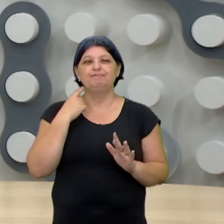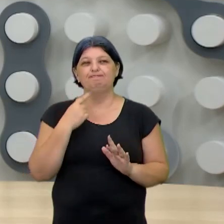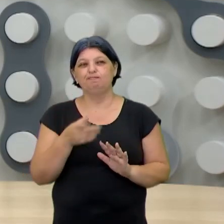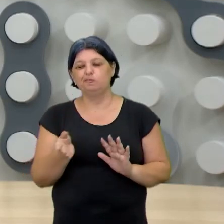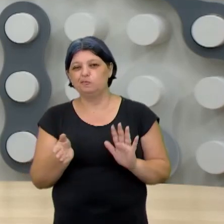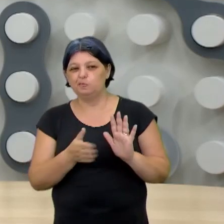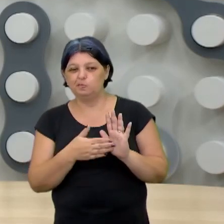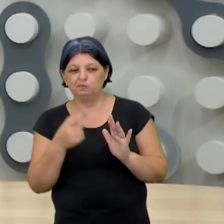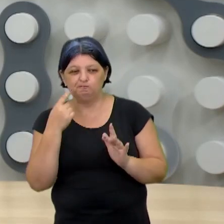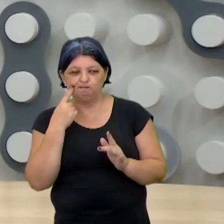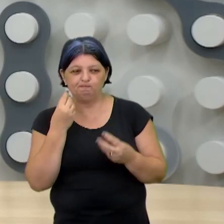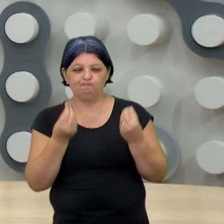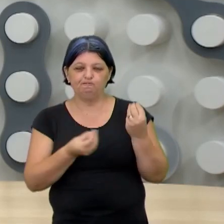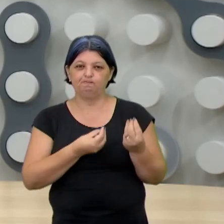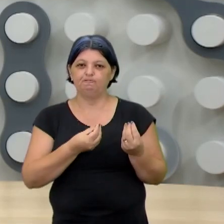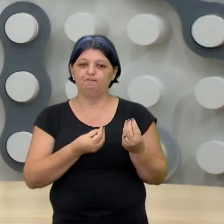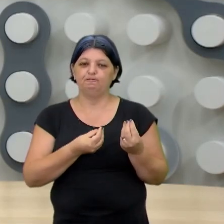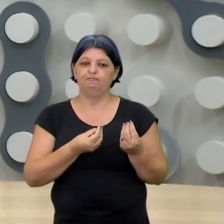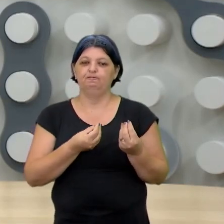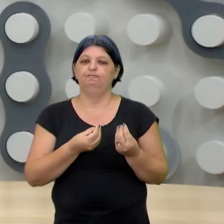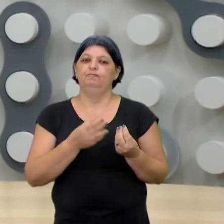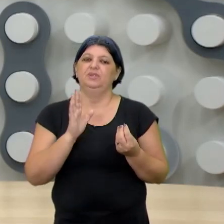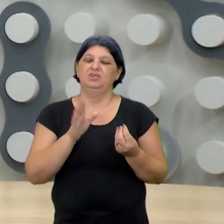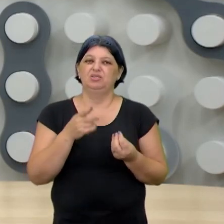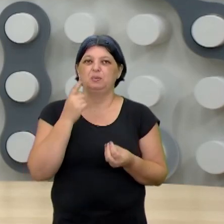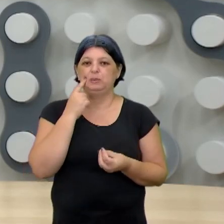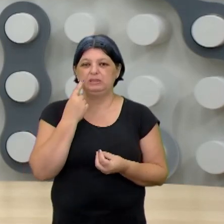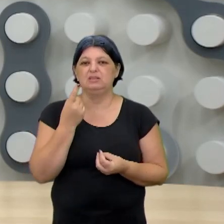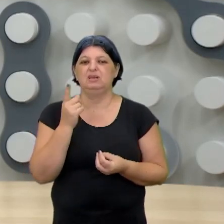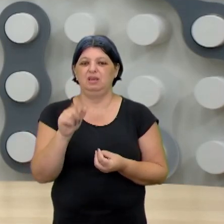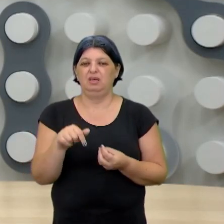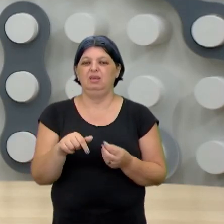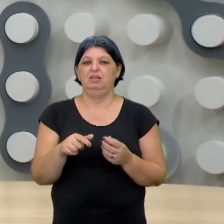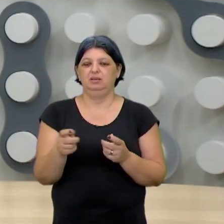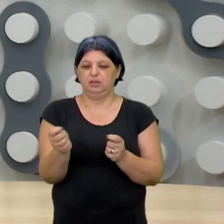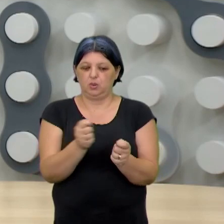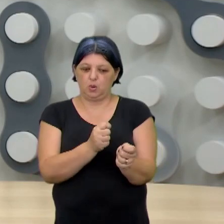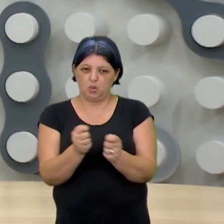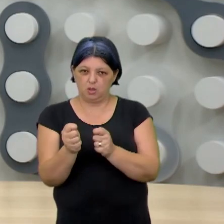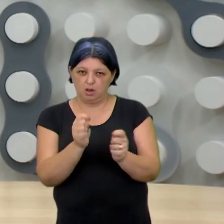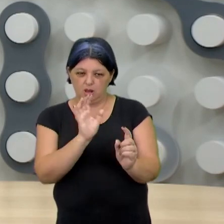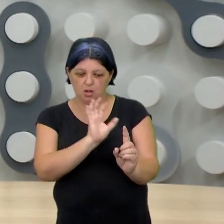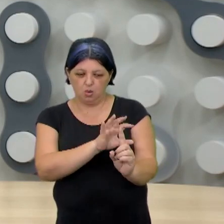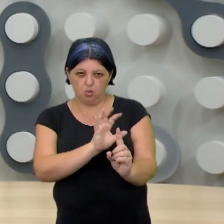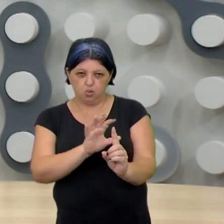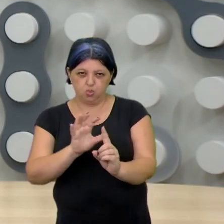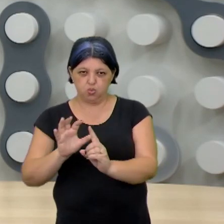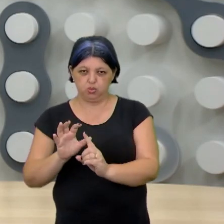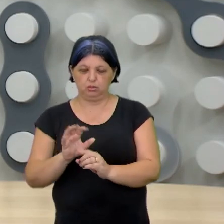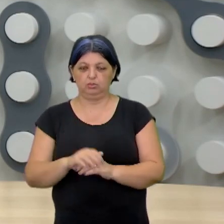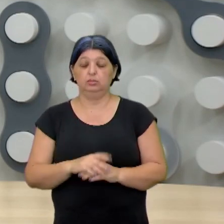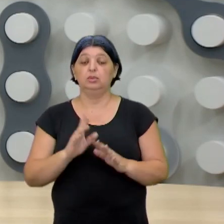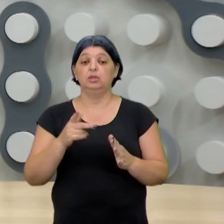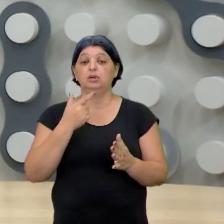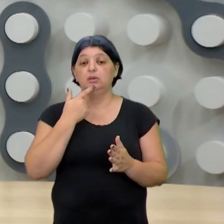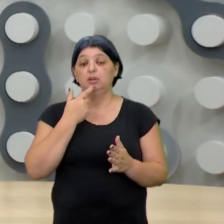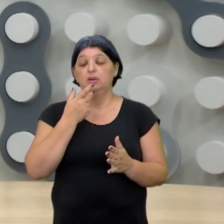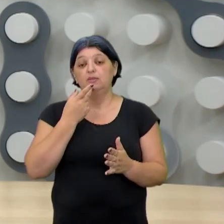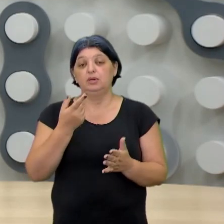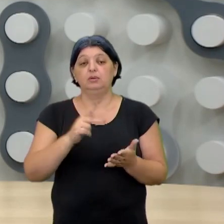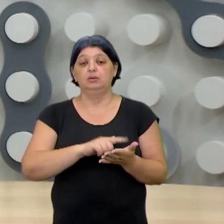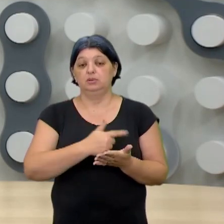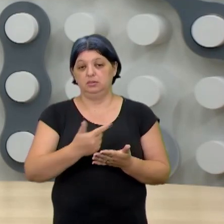fica pior, né? Porque aí você já está criando meios de manipulação. Então, o que ele está falando da questão do jornalismo o jornalismo